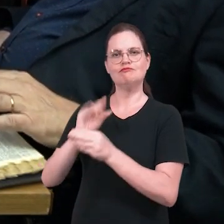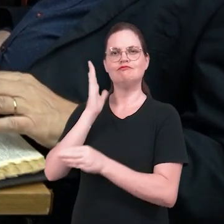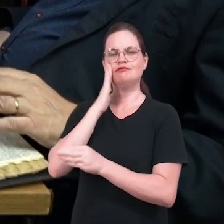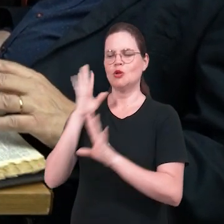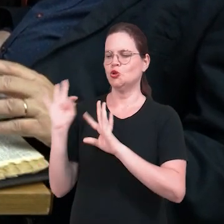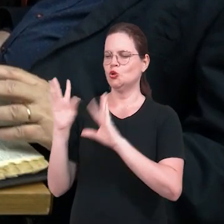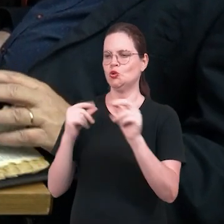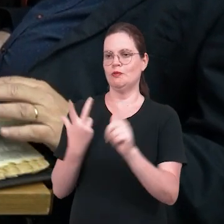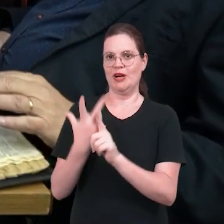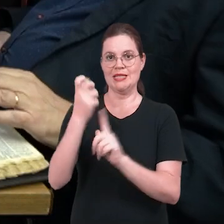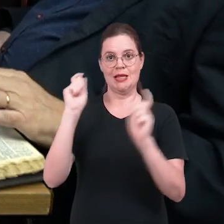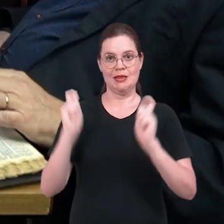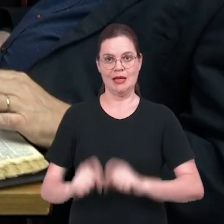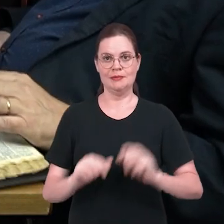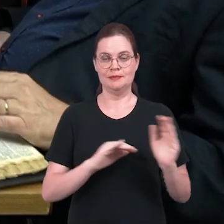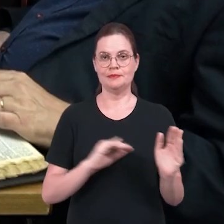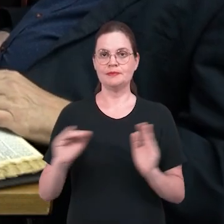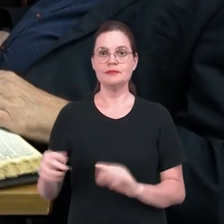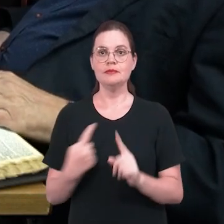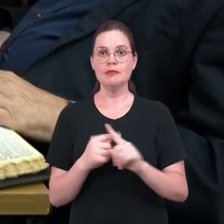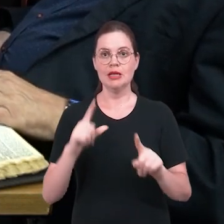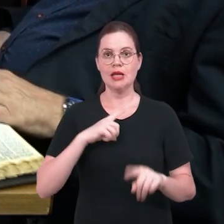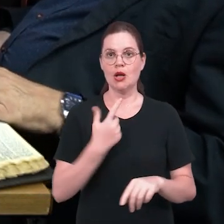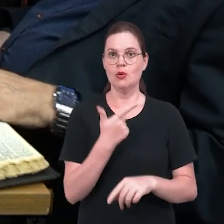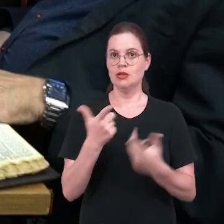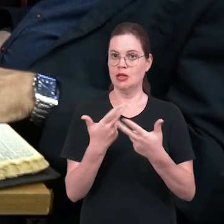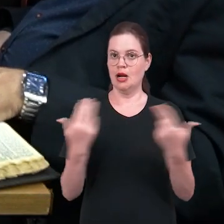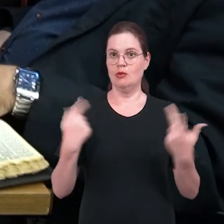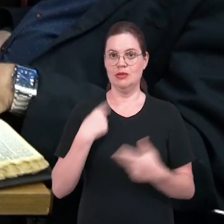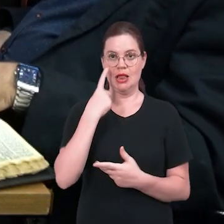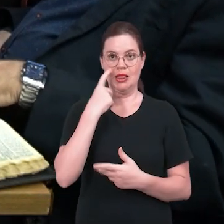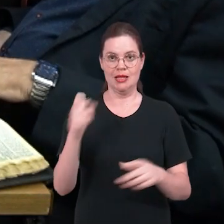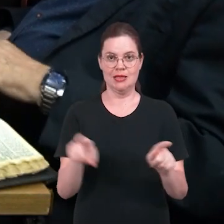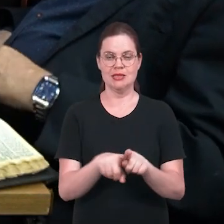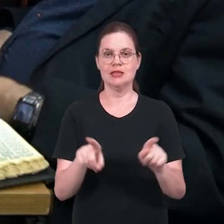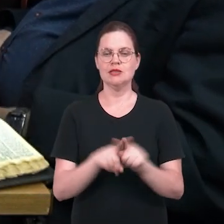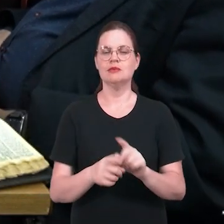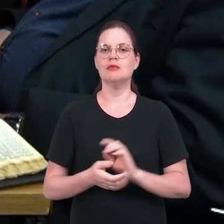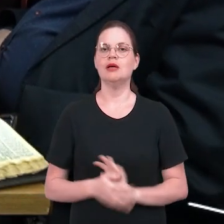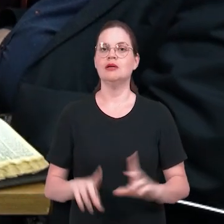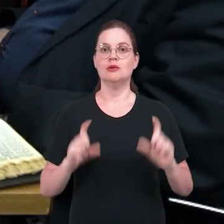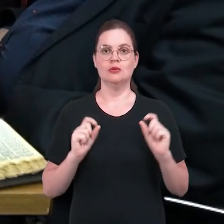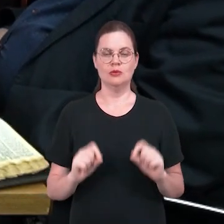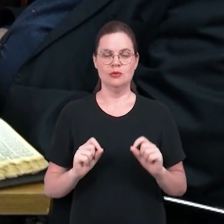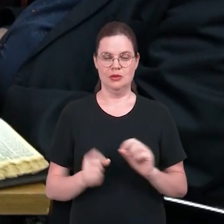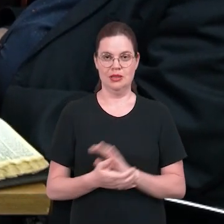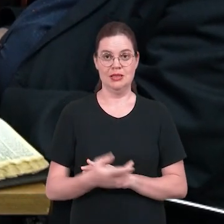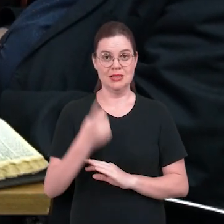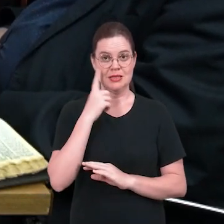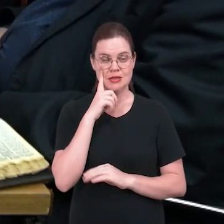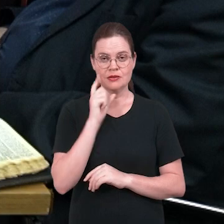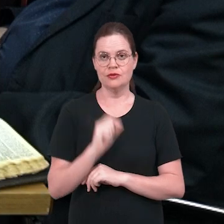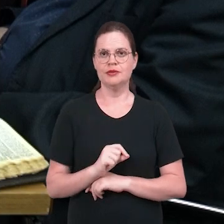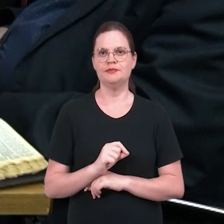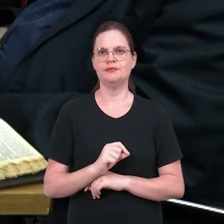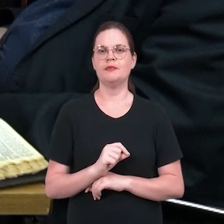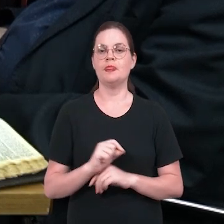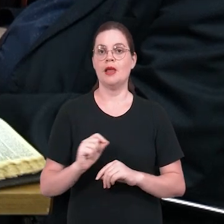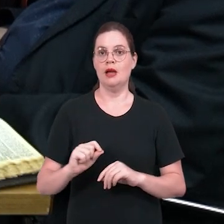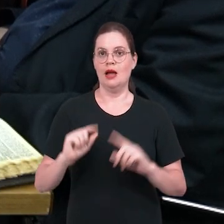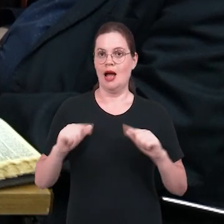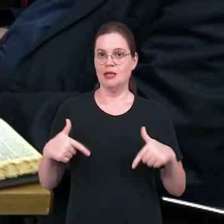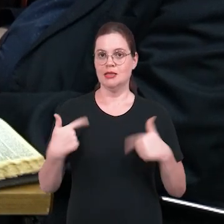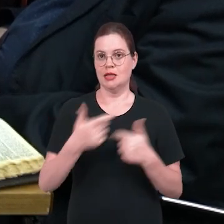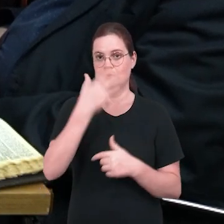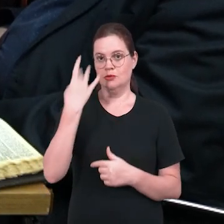interessante, porque ele é o que se reflete. Você vê, o Espírito se